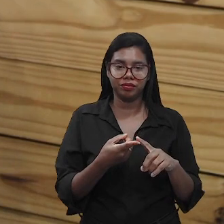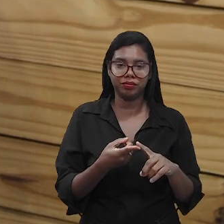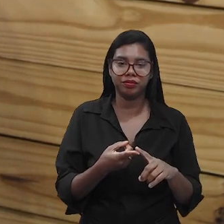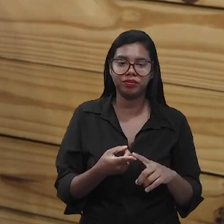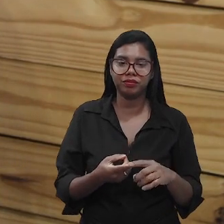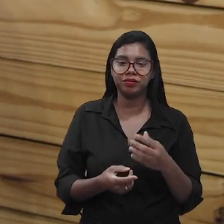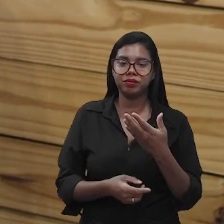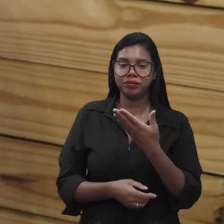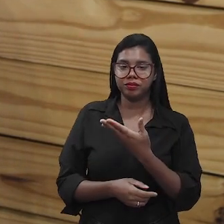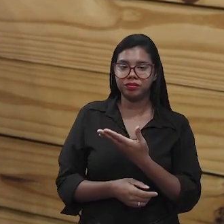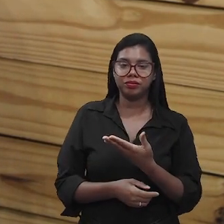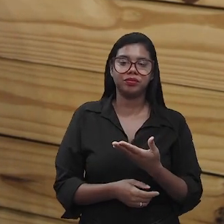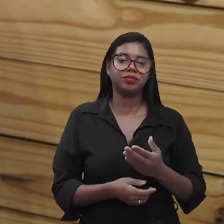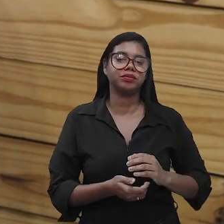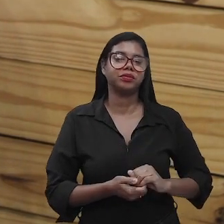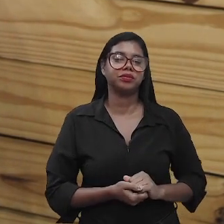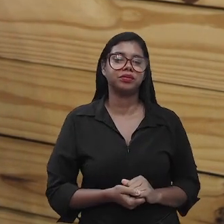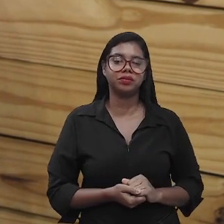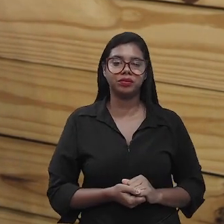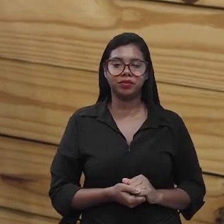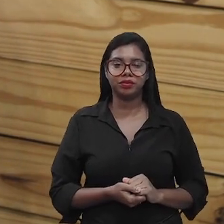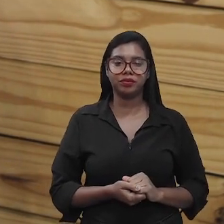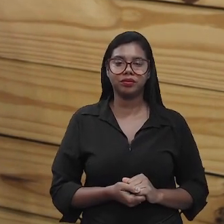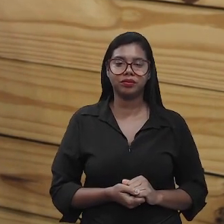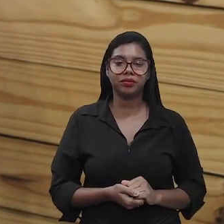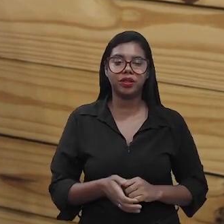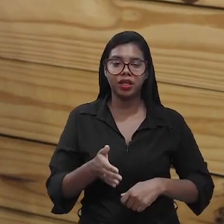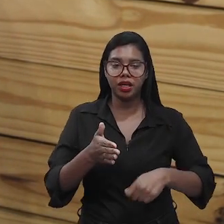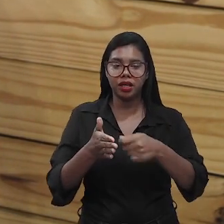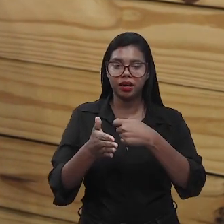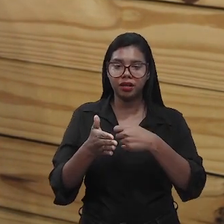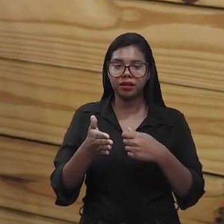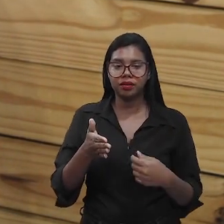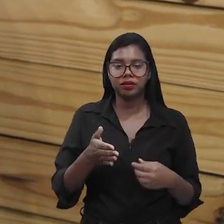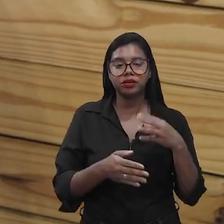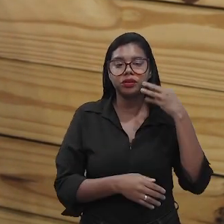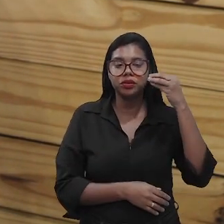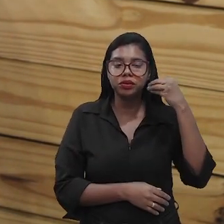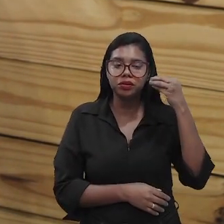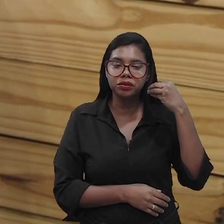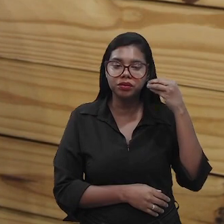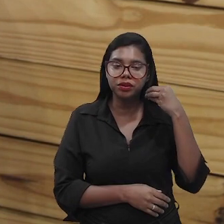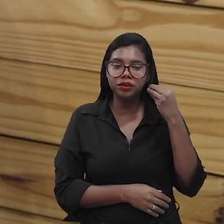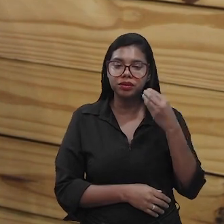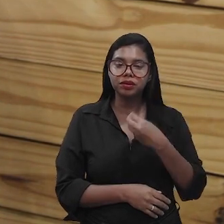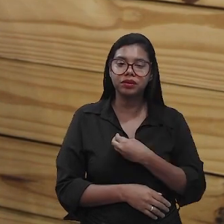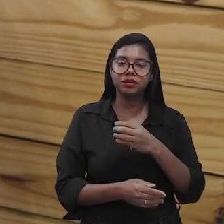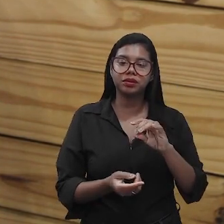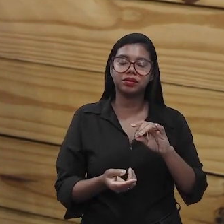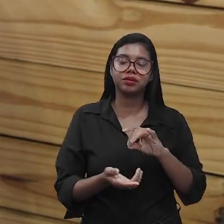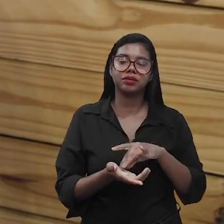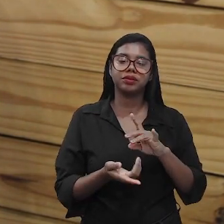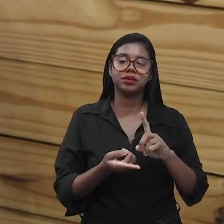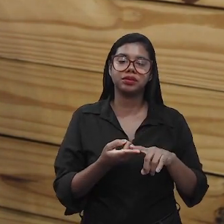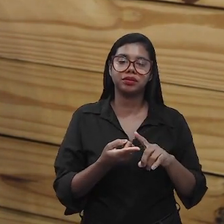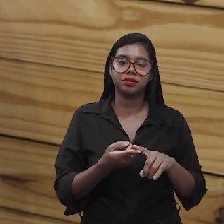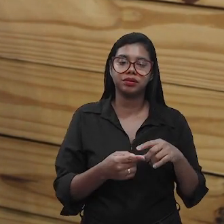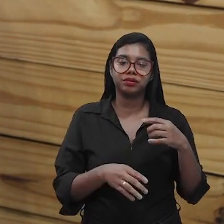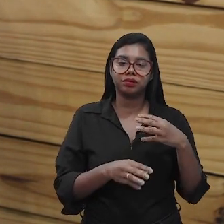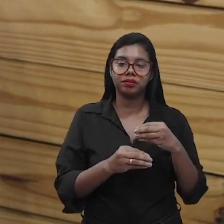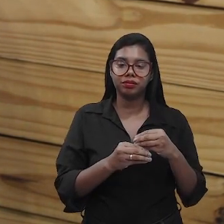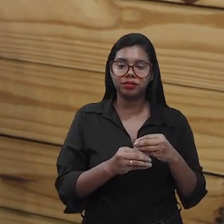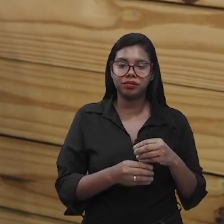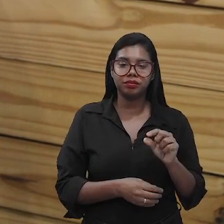que é a escrita voltada para a experiência do usuário, né, que são os gatilhos mentais. Então, quando você fala